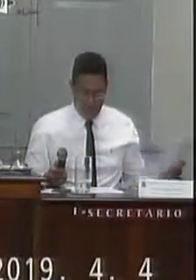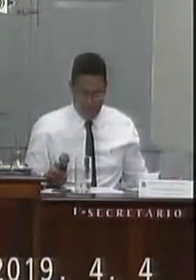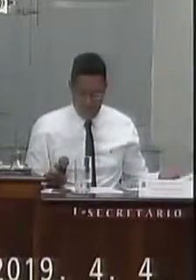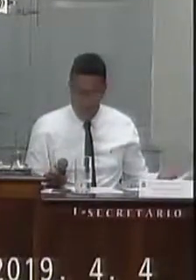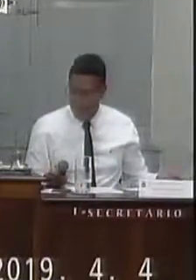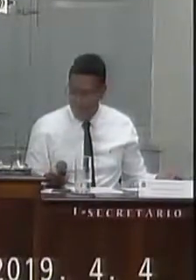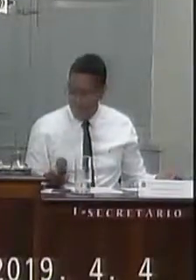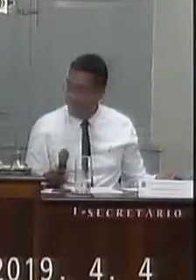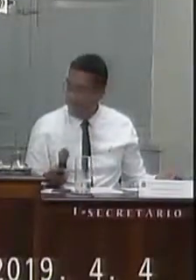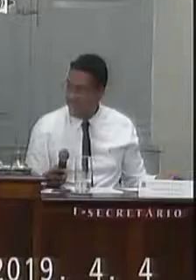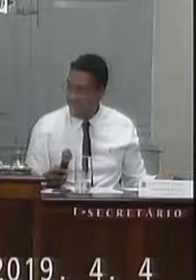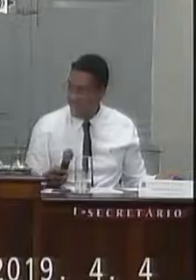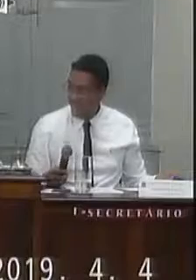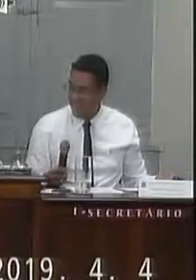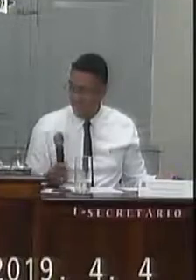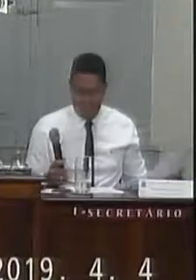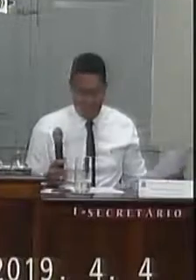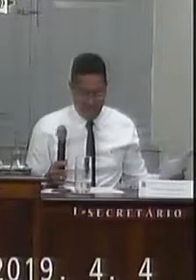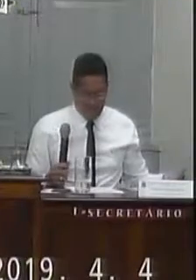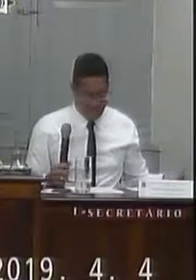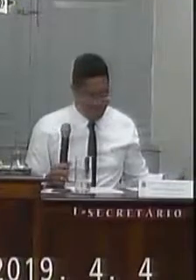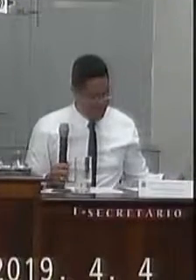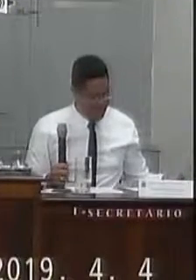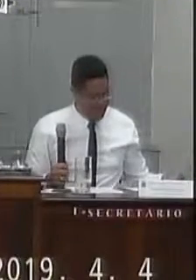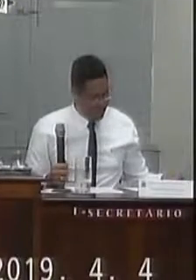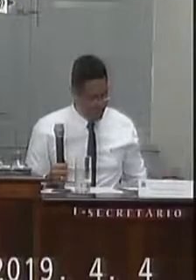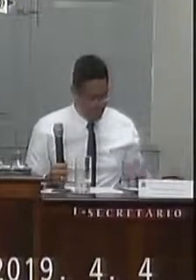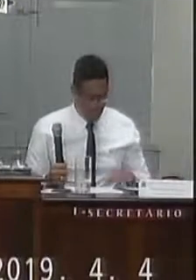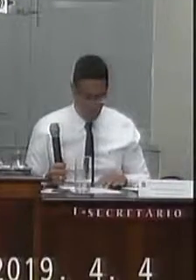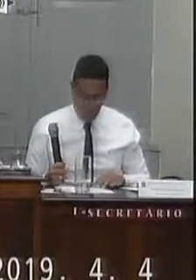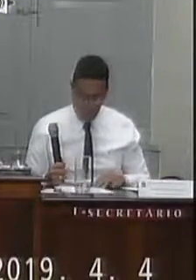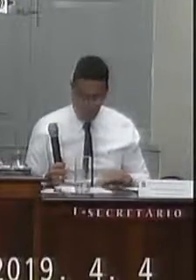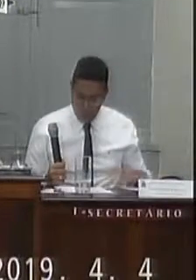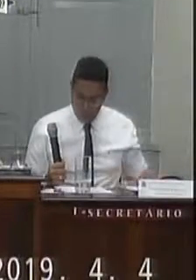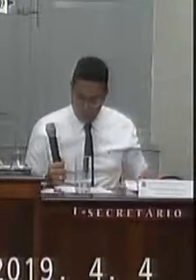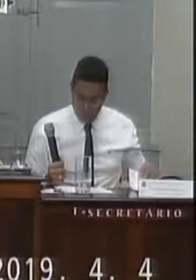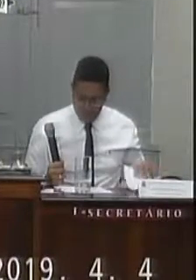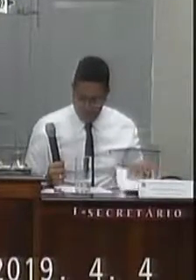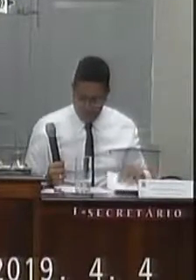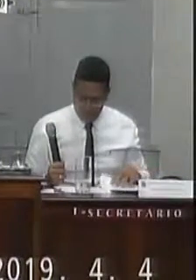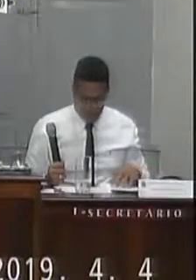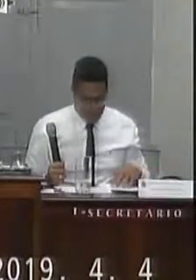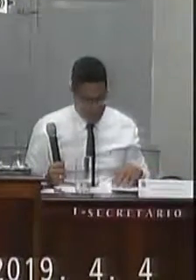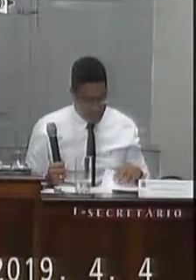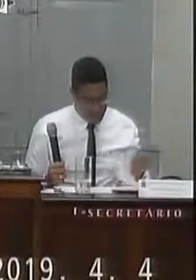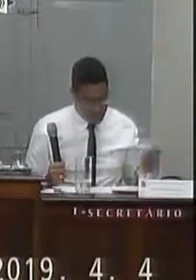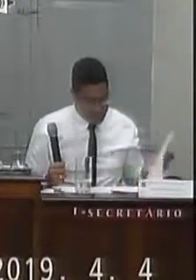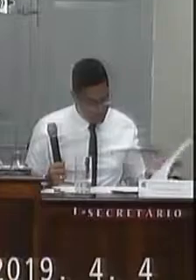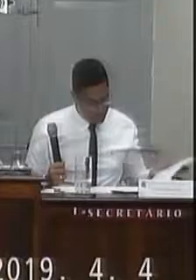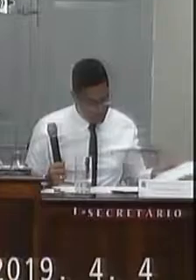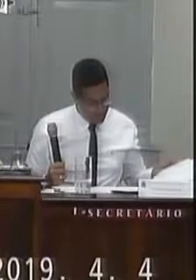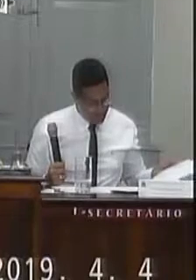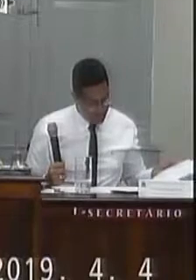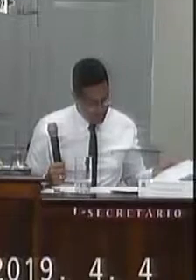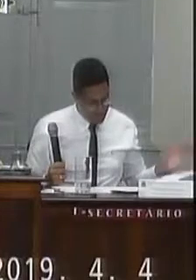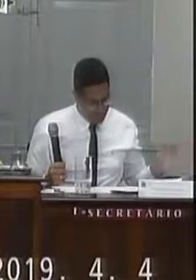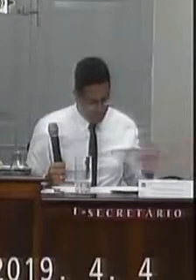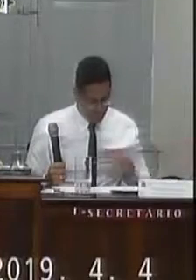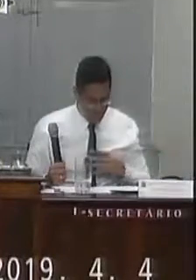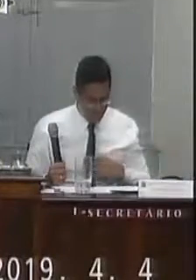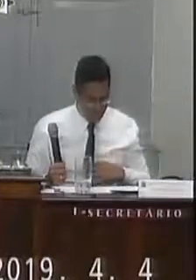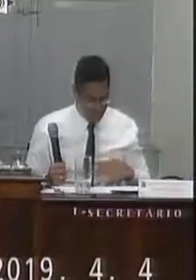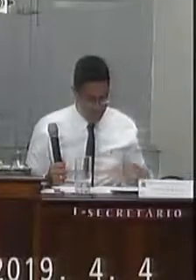vezes a gente cria algumas situações em que vocês estão lá para poder olhar, corrigir, ver o que é certo, o que não é, que às vezes